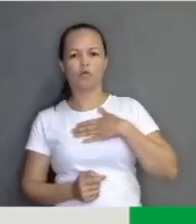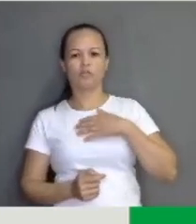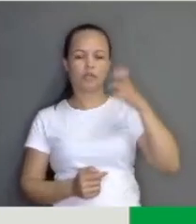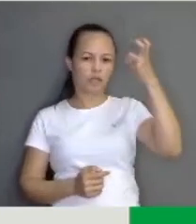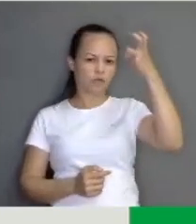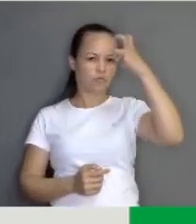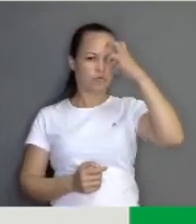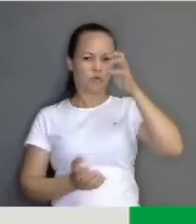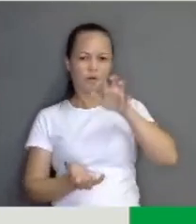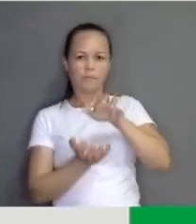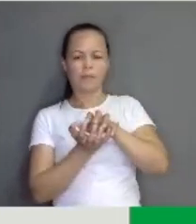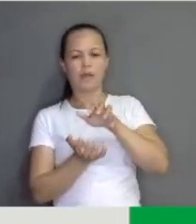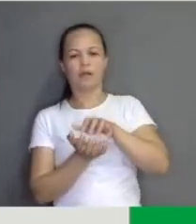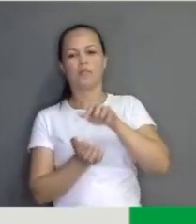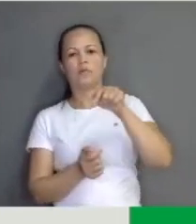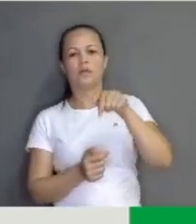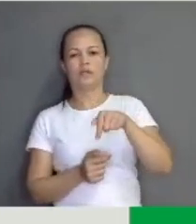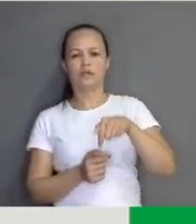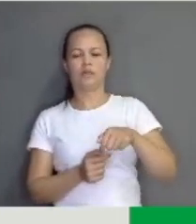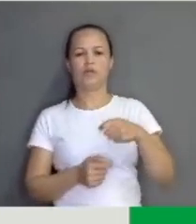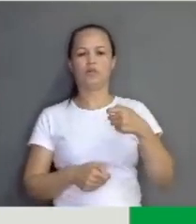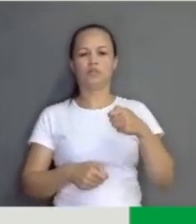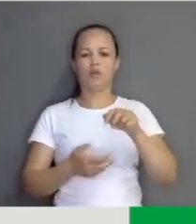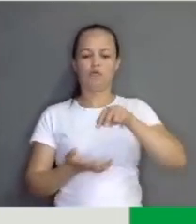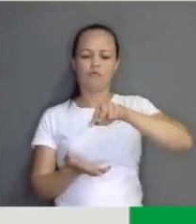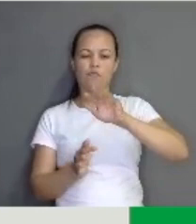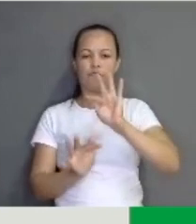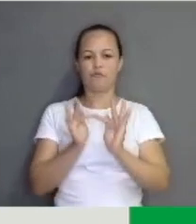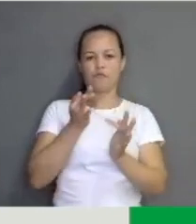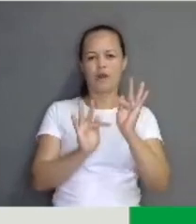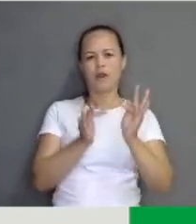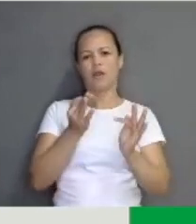maracatu. Existem também os grupos sociais que